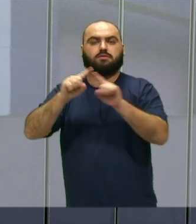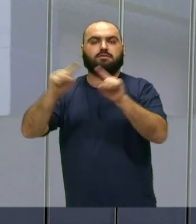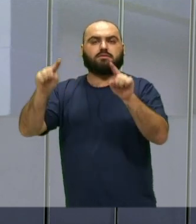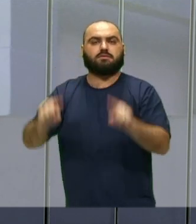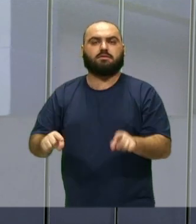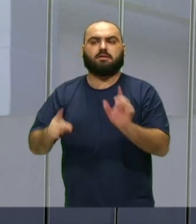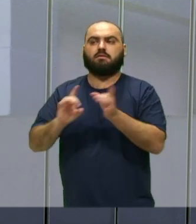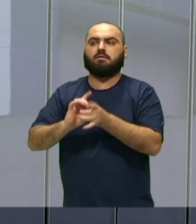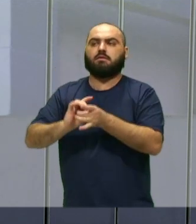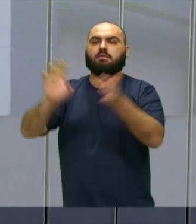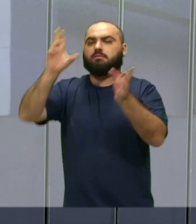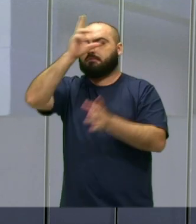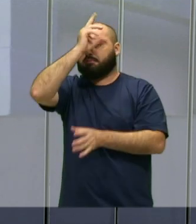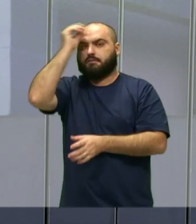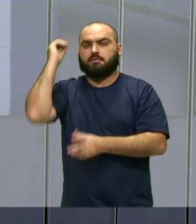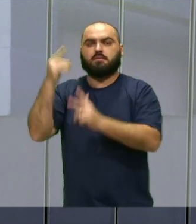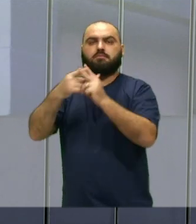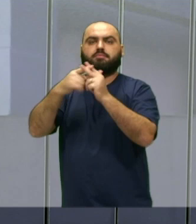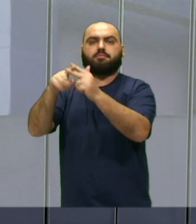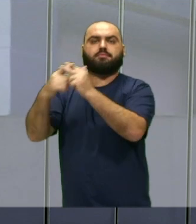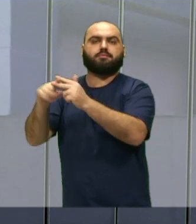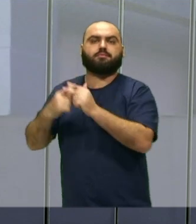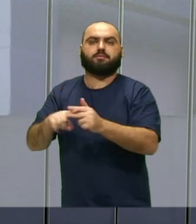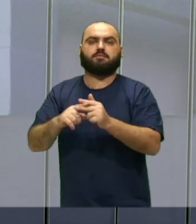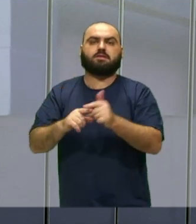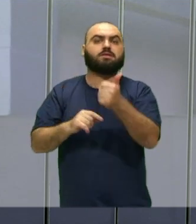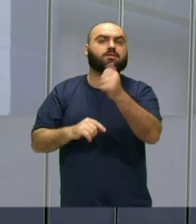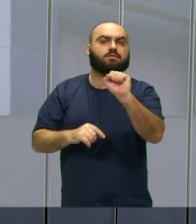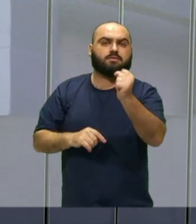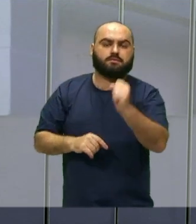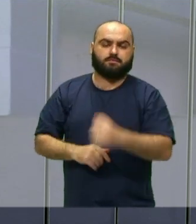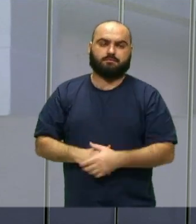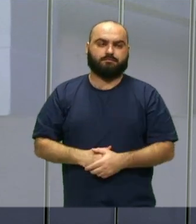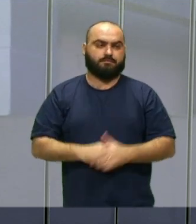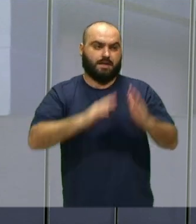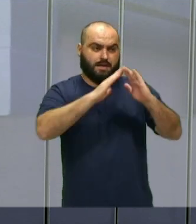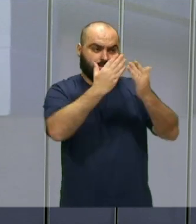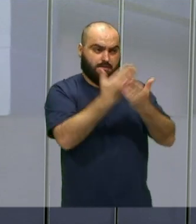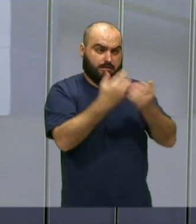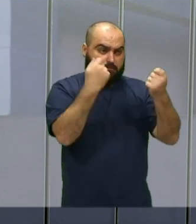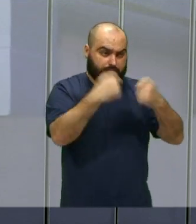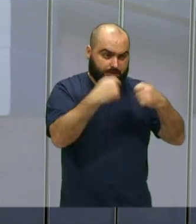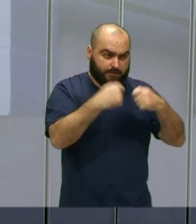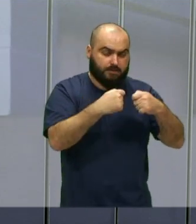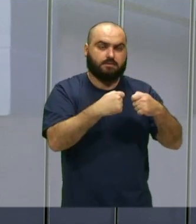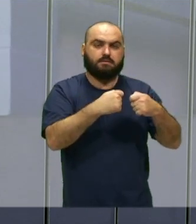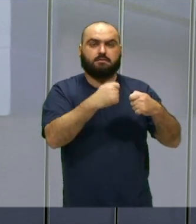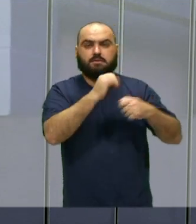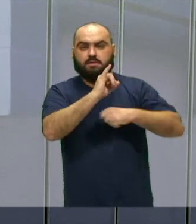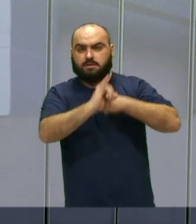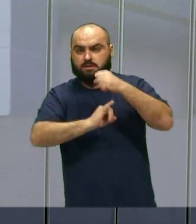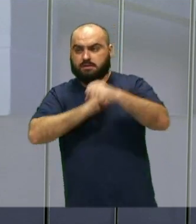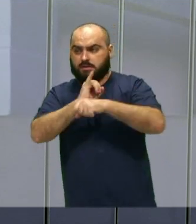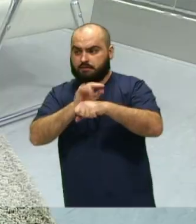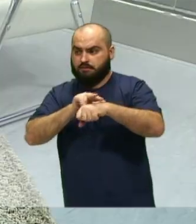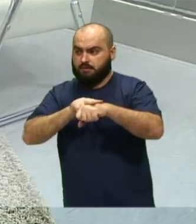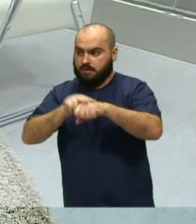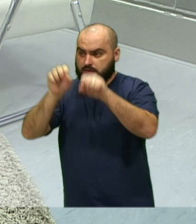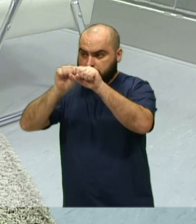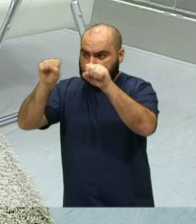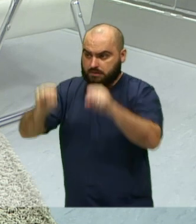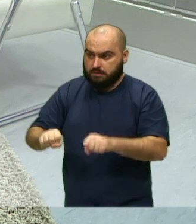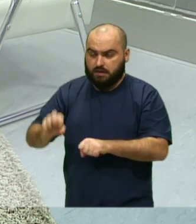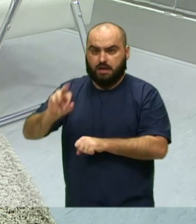Prefeitura de Itajaí para fazer essas manutenções. A escola que precisa, ela usa a internet para informar no sistema, que eles